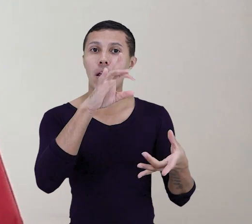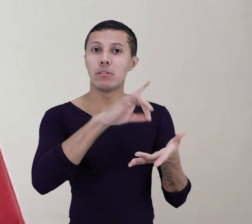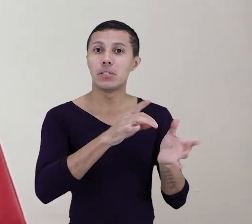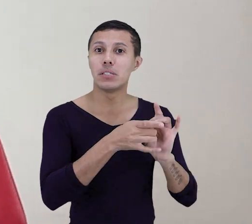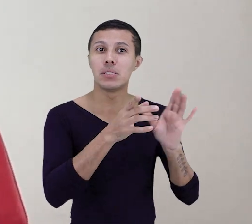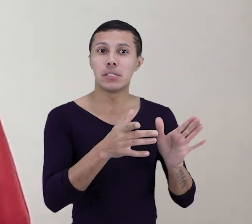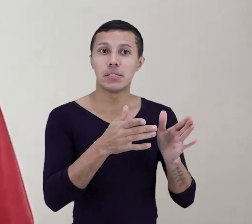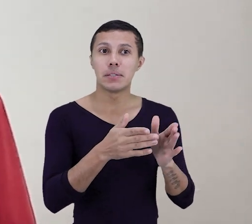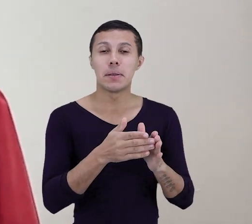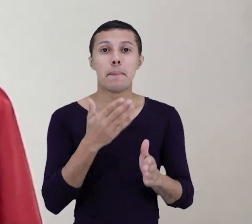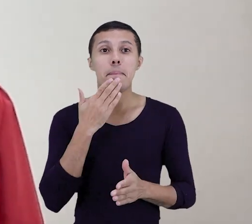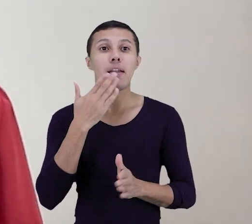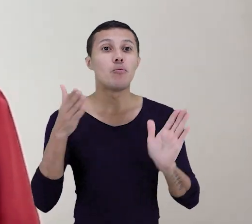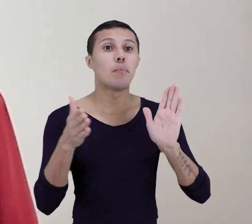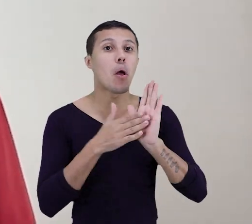pedem das indústrias.